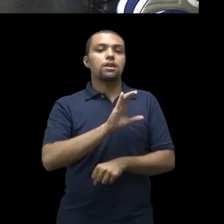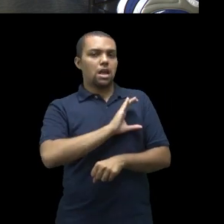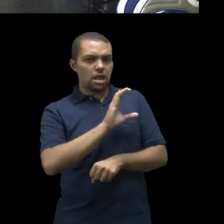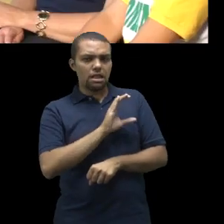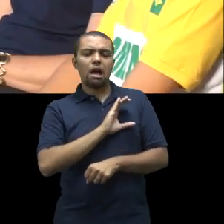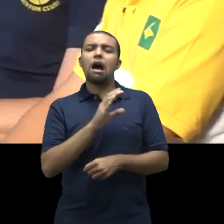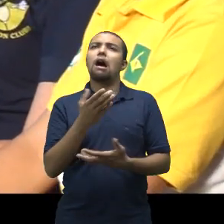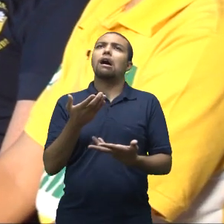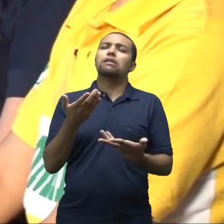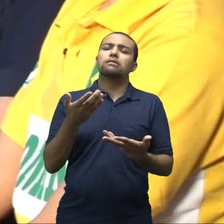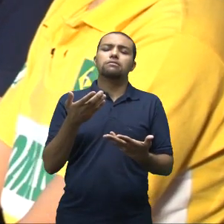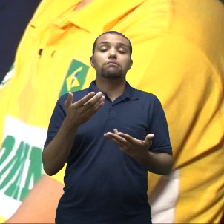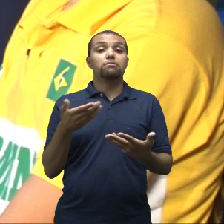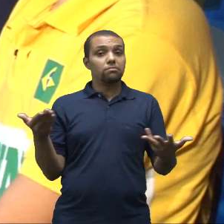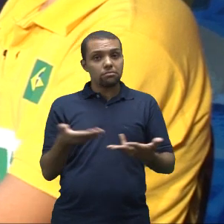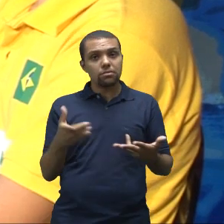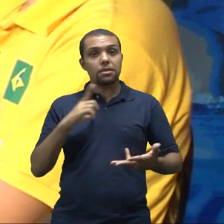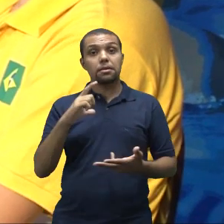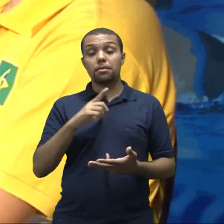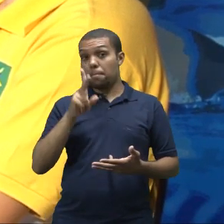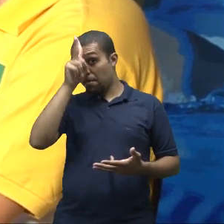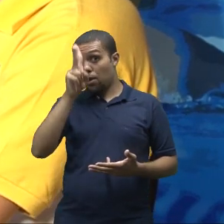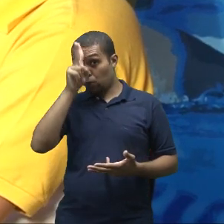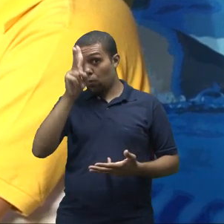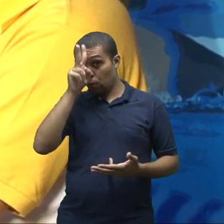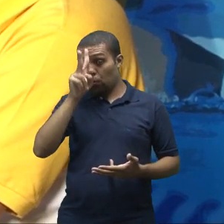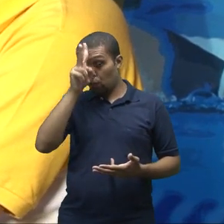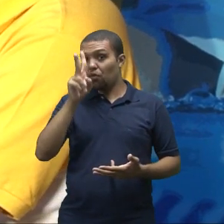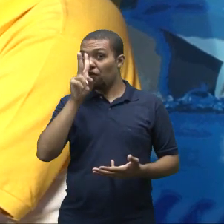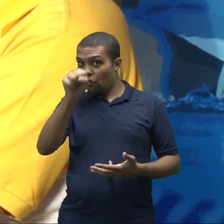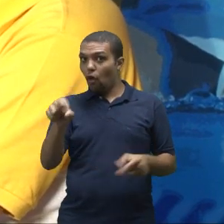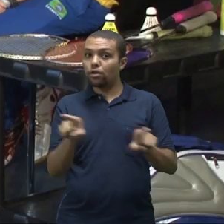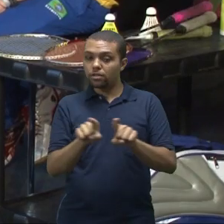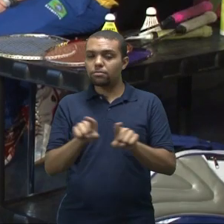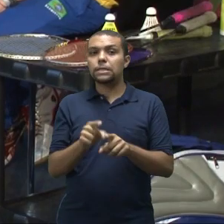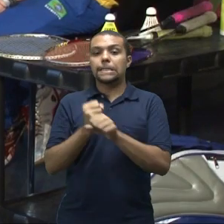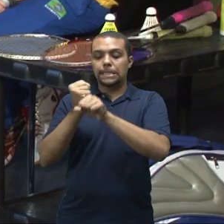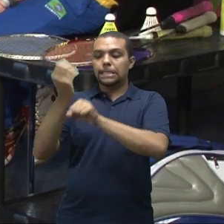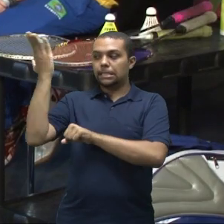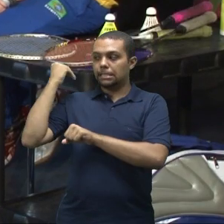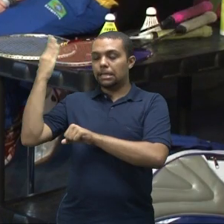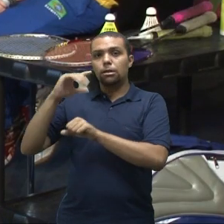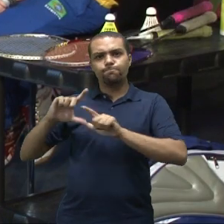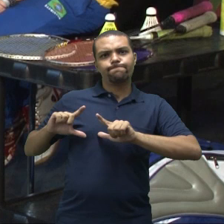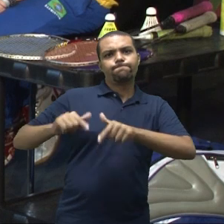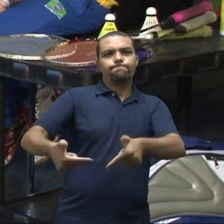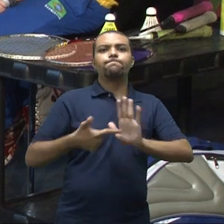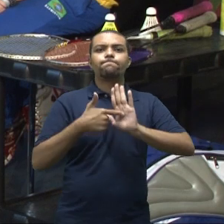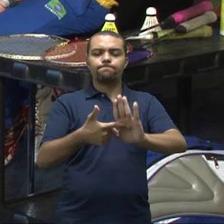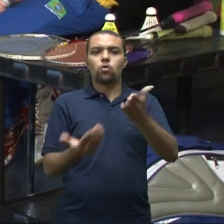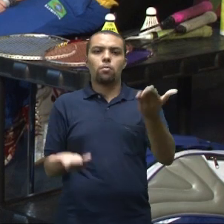Canadá, né? Uhum. E agora tinha o Peru, né? Que há um tempo atrás, alguns anos, também